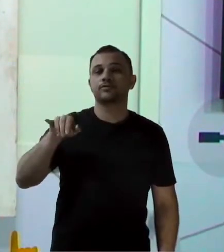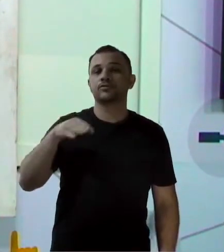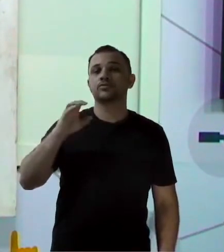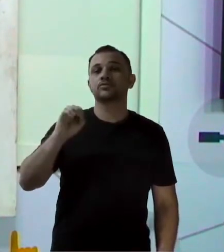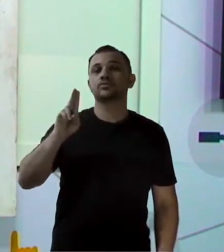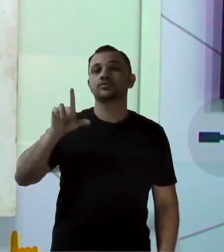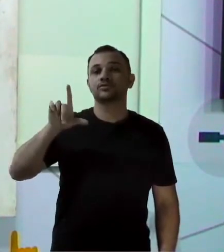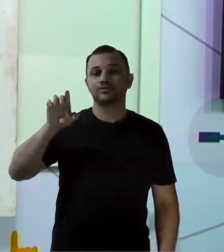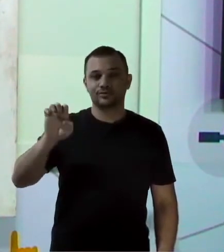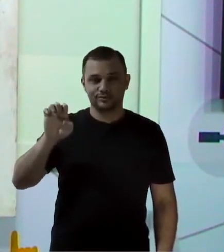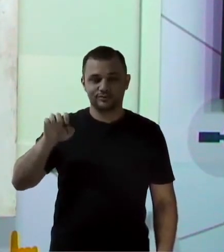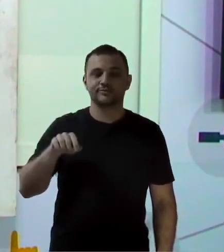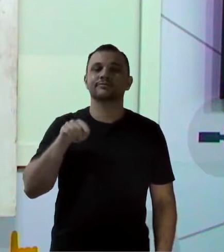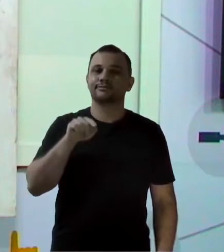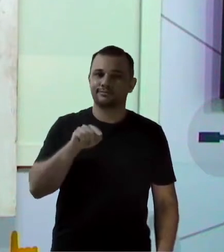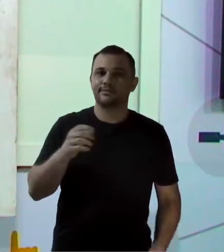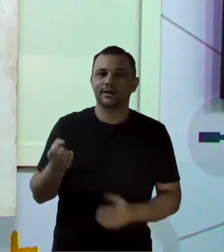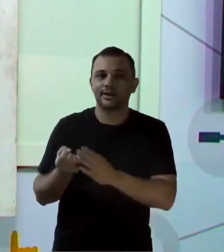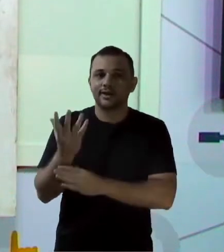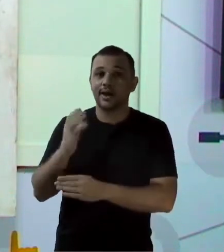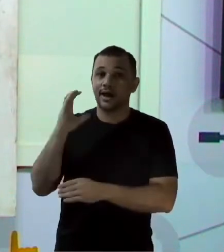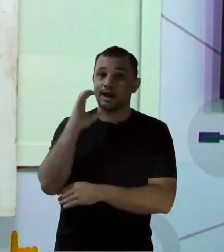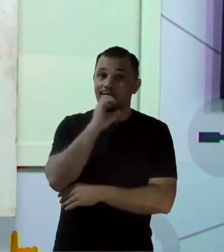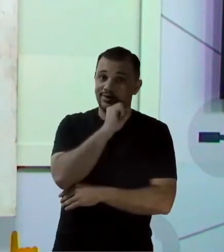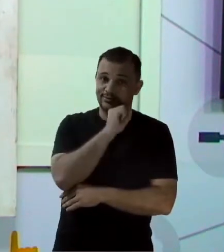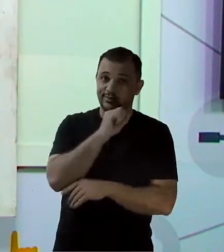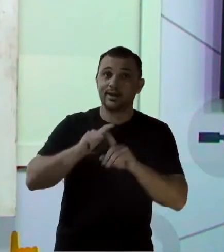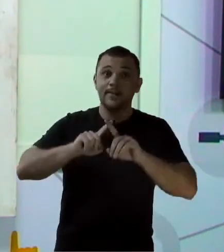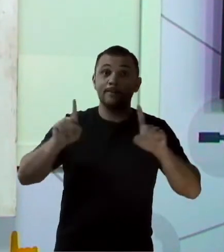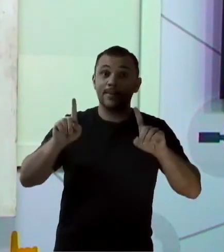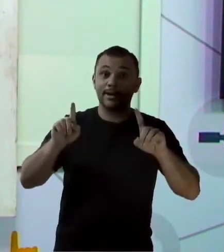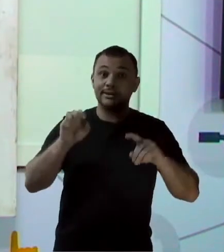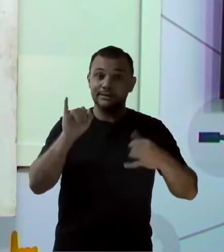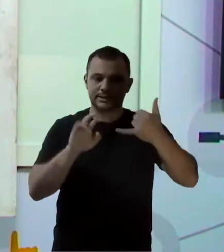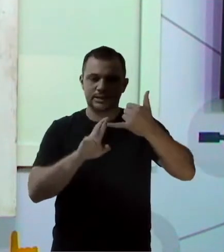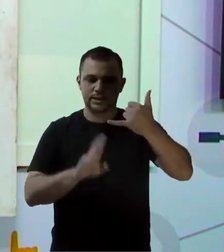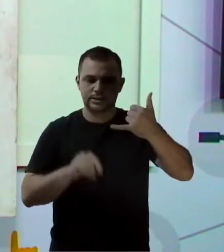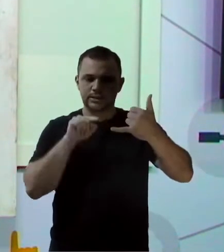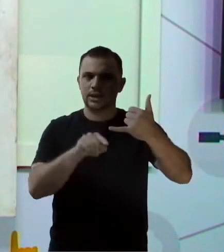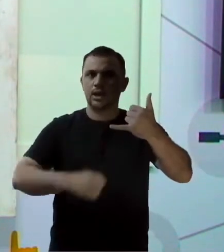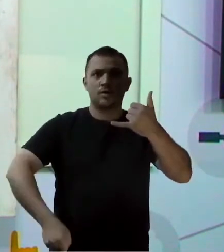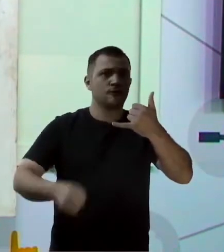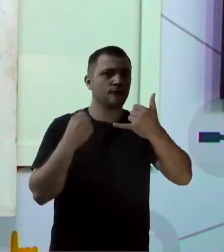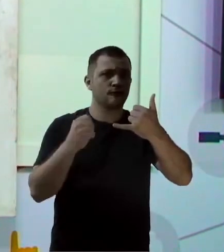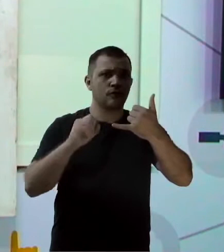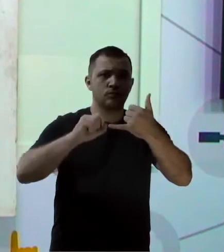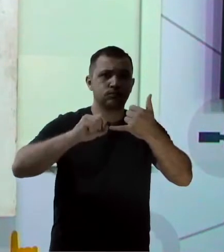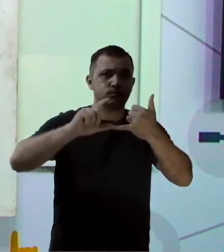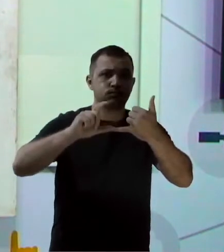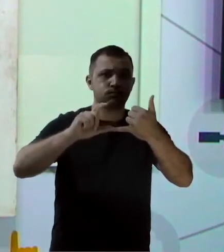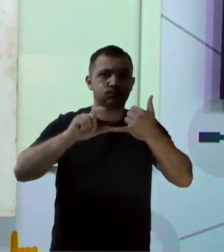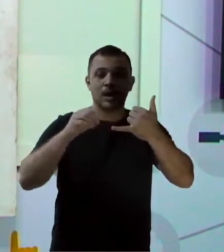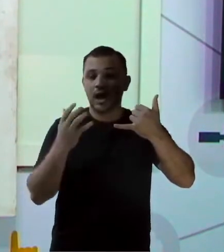Essa produção de calor não vai acontecer se eu aumentar a resistência muito. Para ter produção de calor, eu tenho que fazer